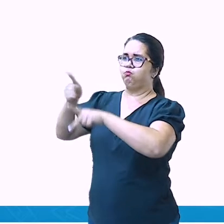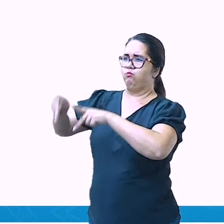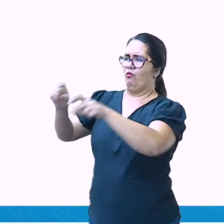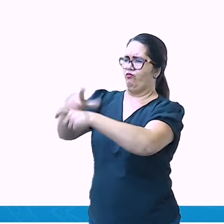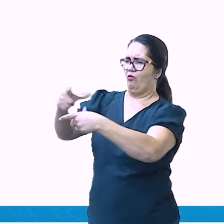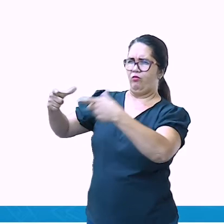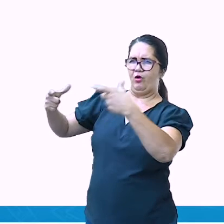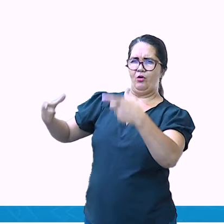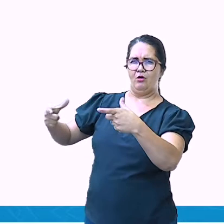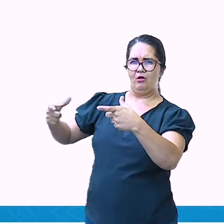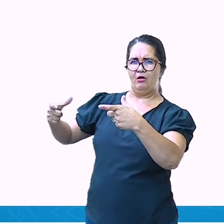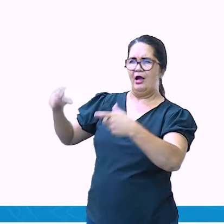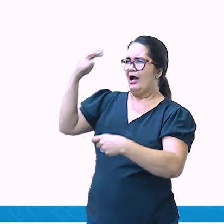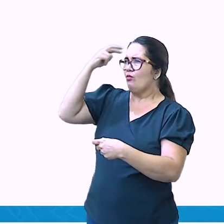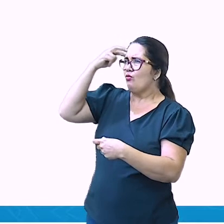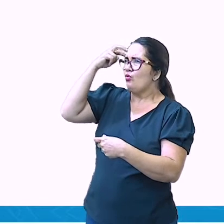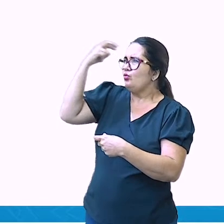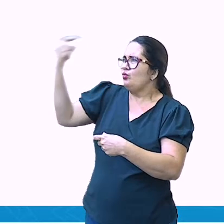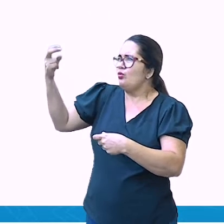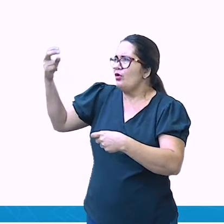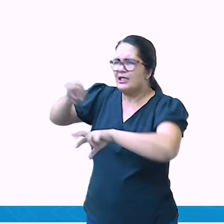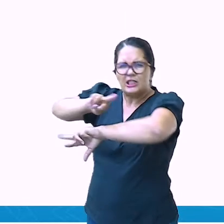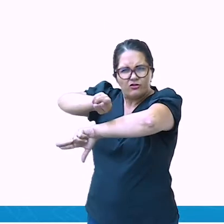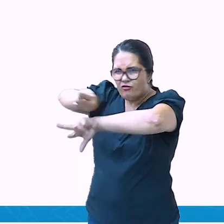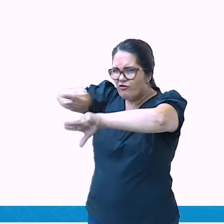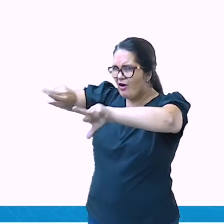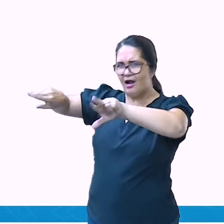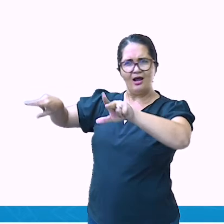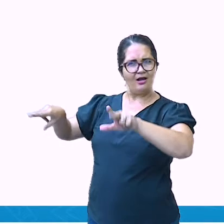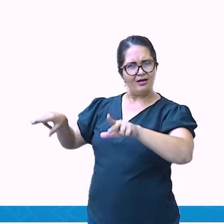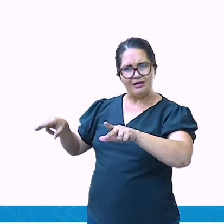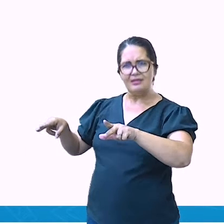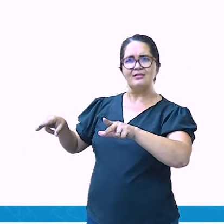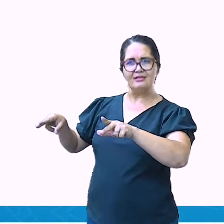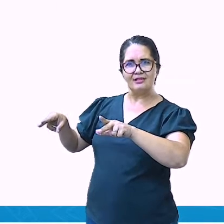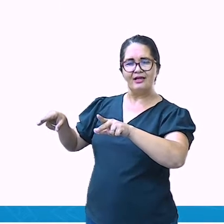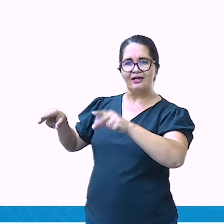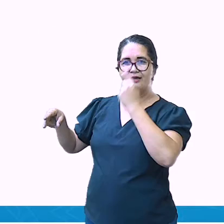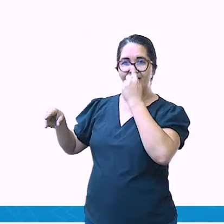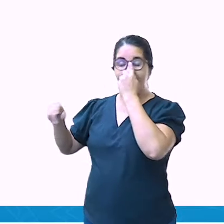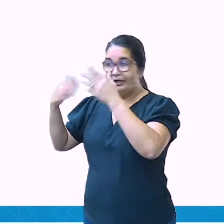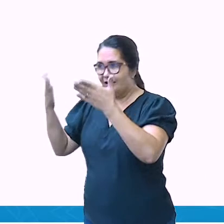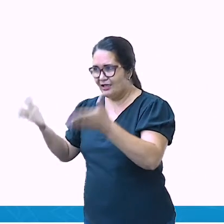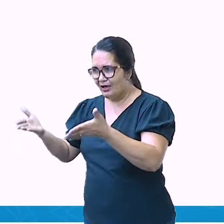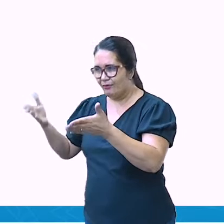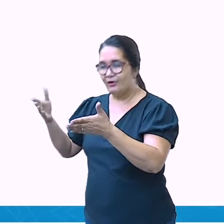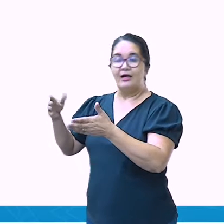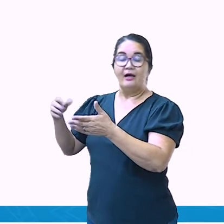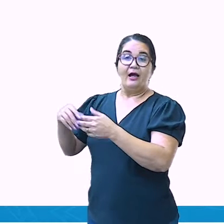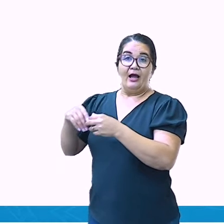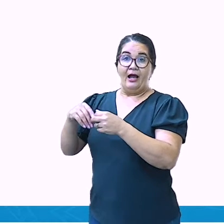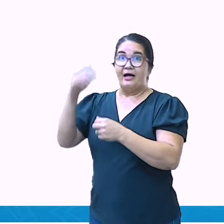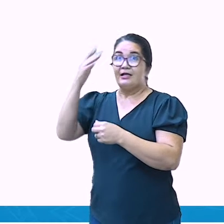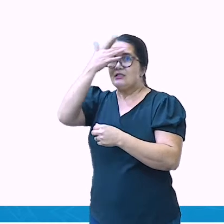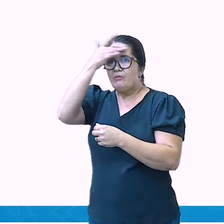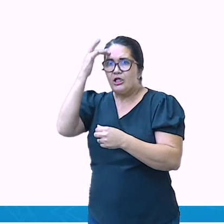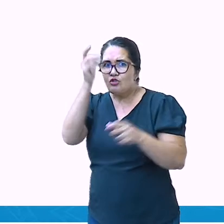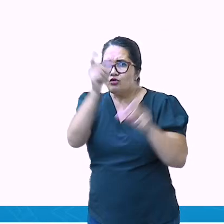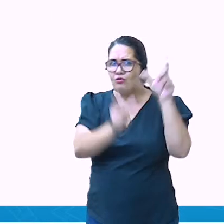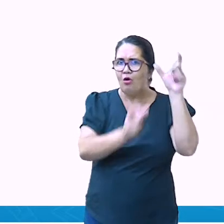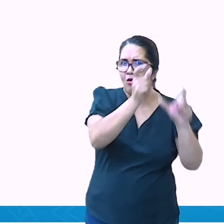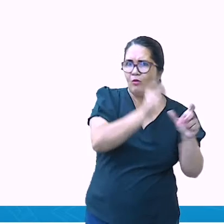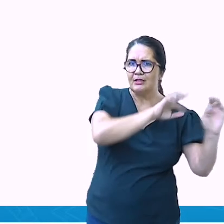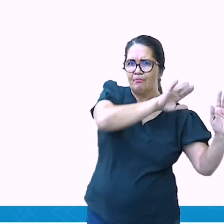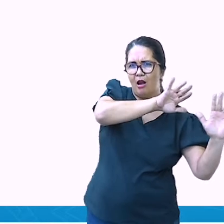cultural. O que aconteceu aqui? As pessoas, elas foram migrando ali para aquela parte, para esse polo industrial,